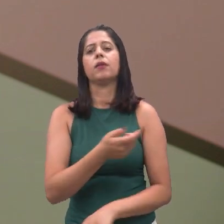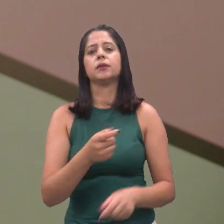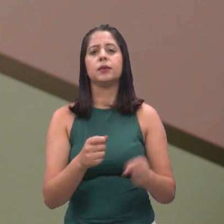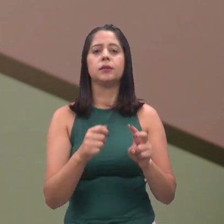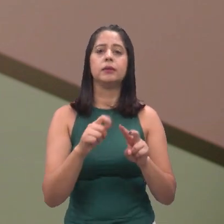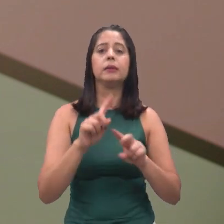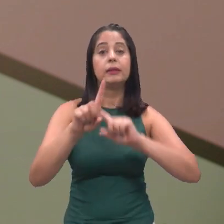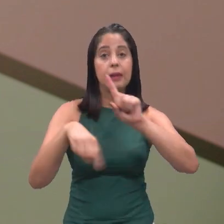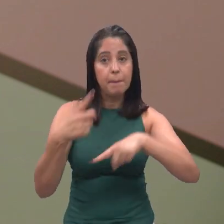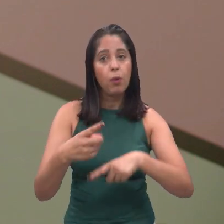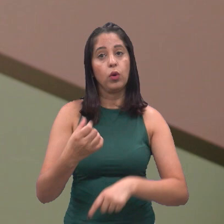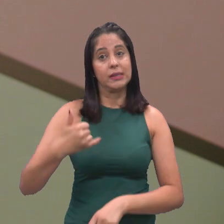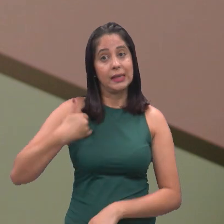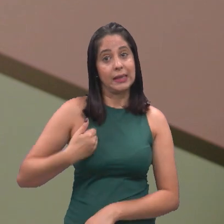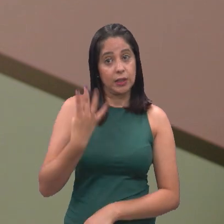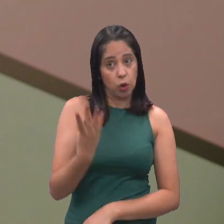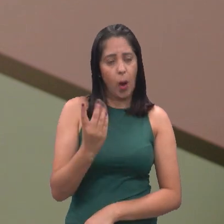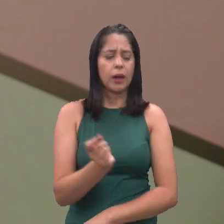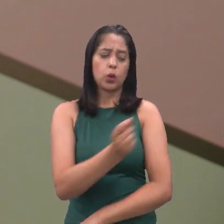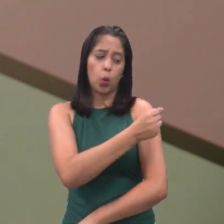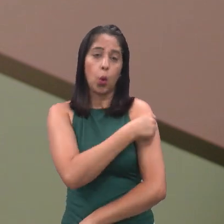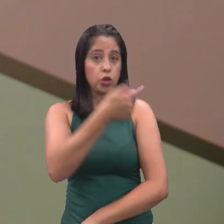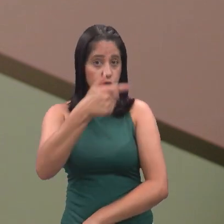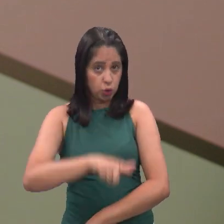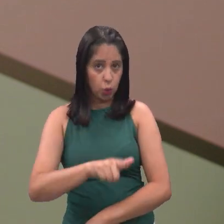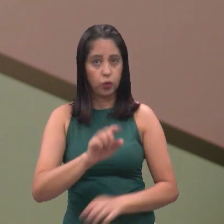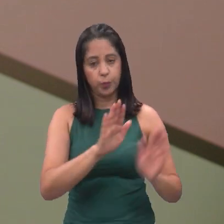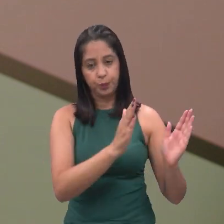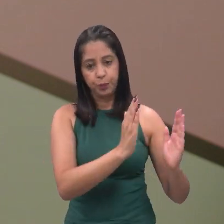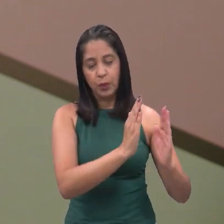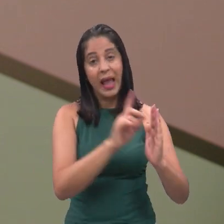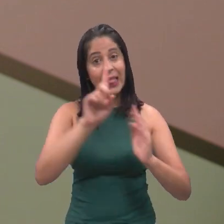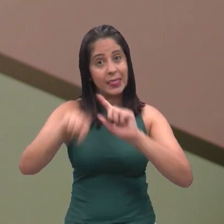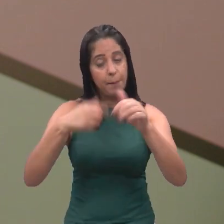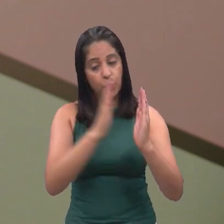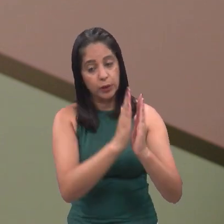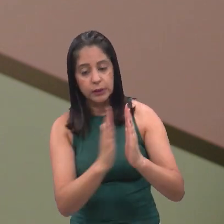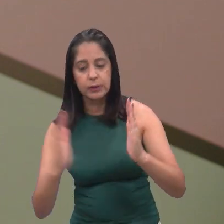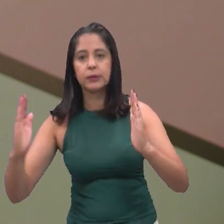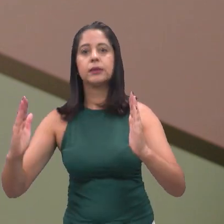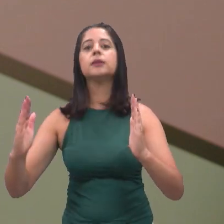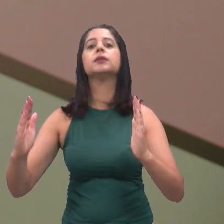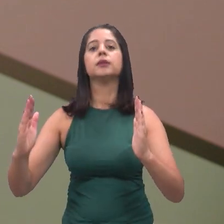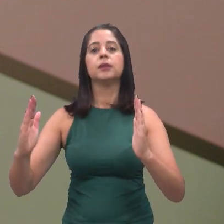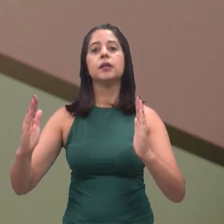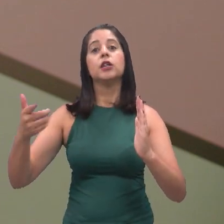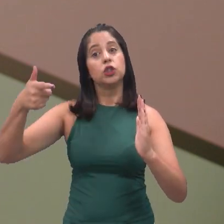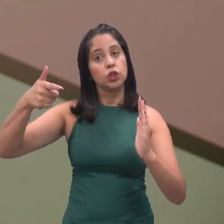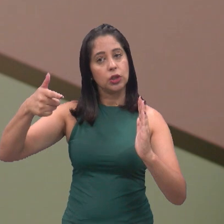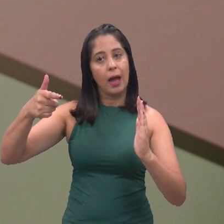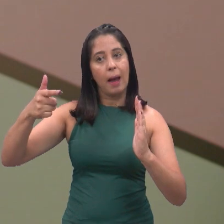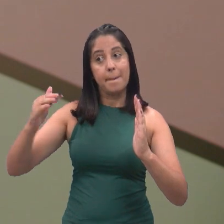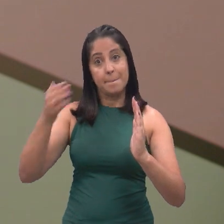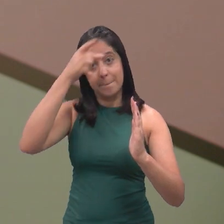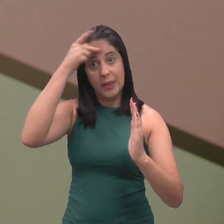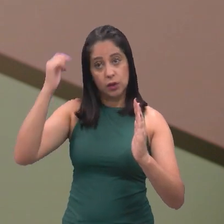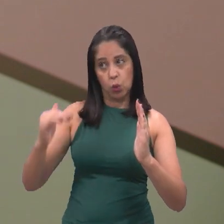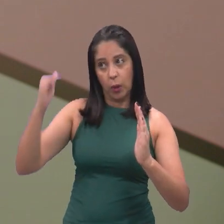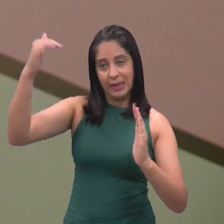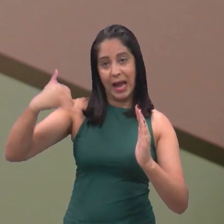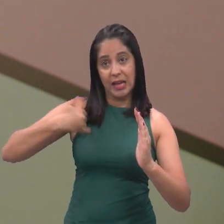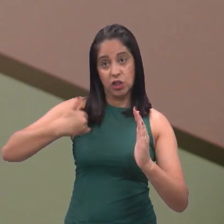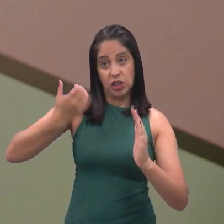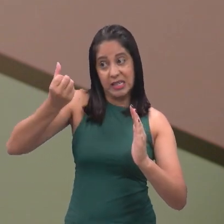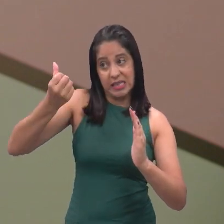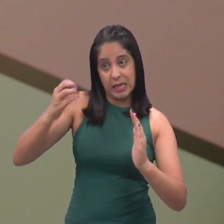4 anos. E depois, na fase adulta, a gente faz a vacina de novo também para pessoas acima de 60 anos,